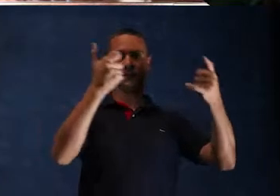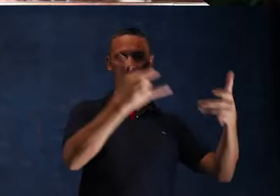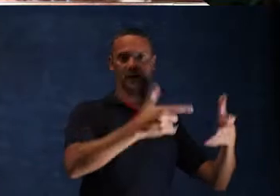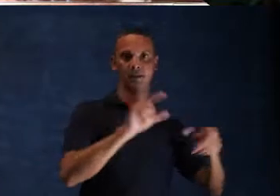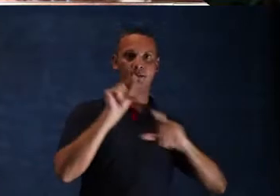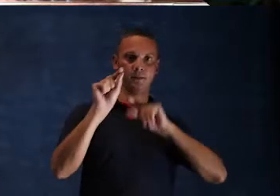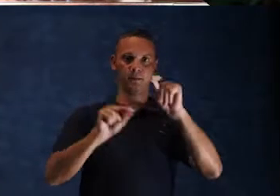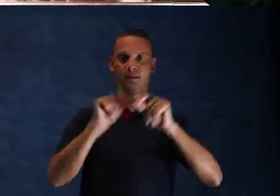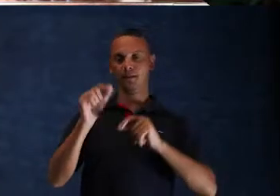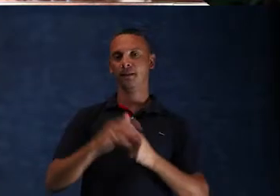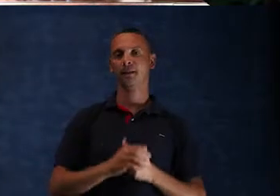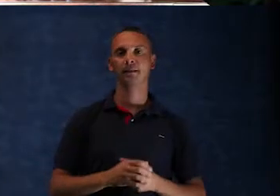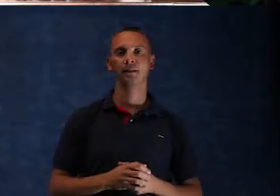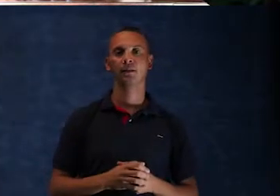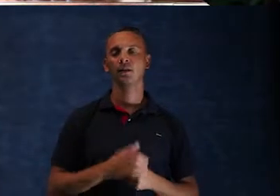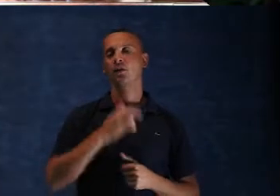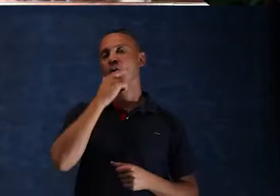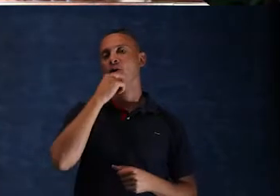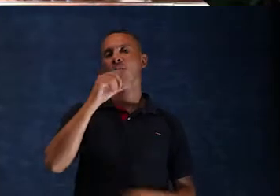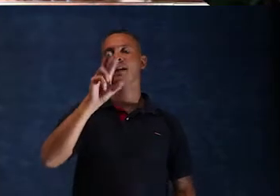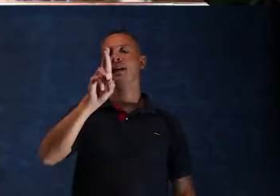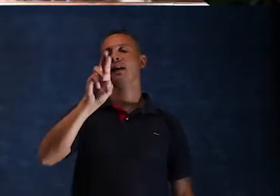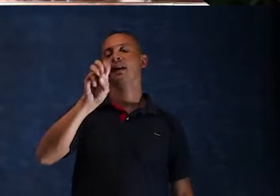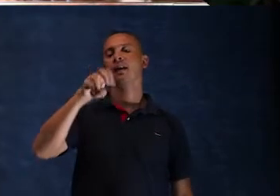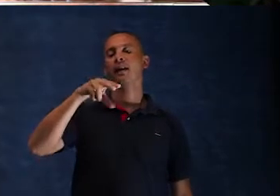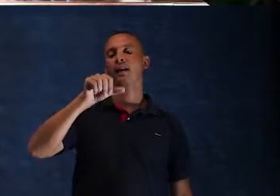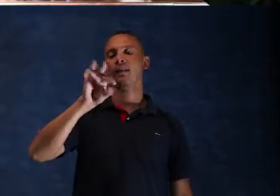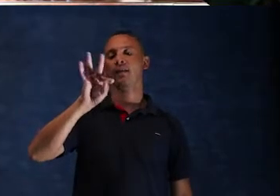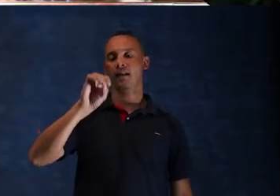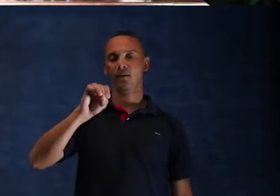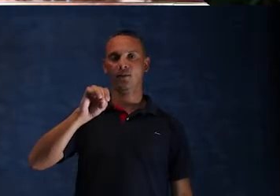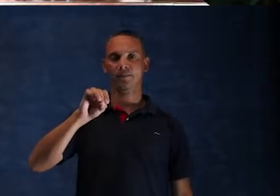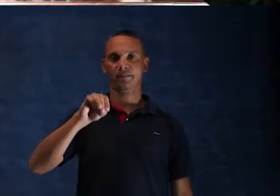engano, feita pelo Renato Mezan,